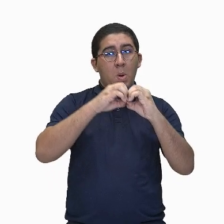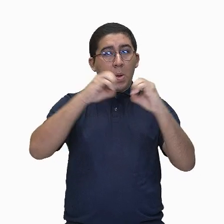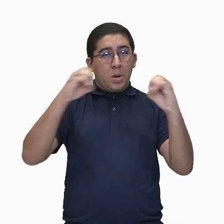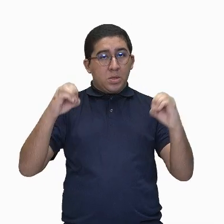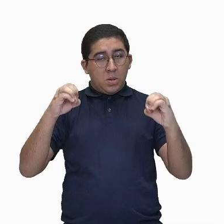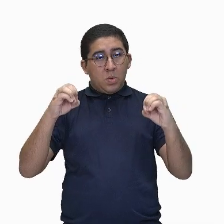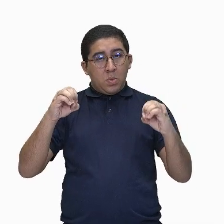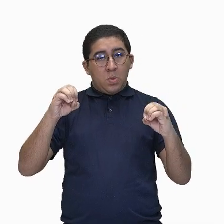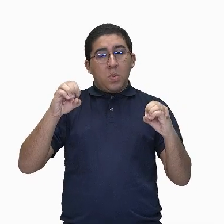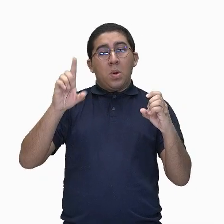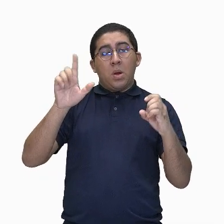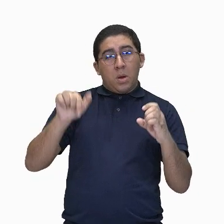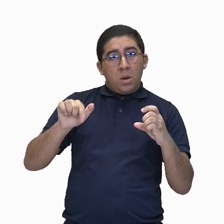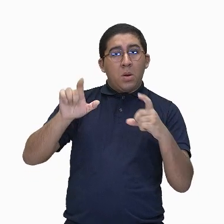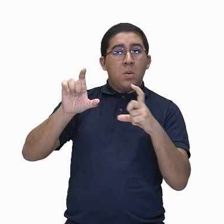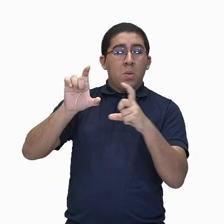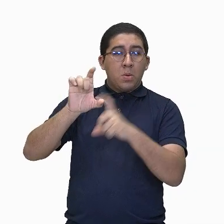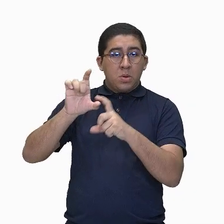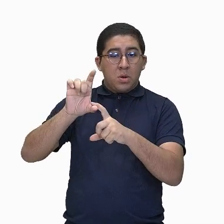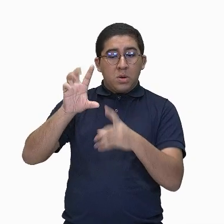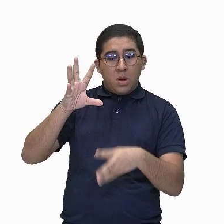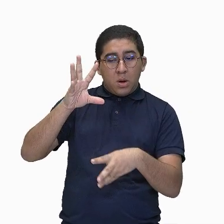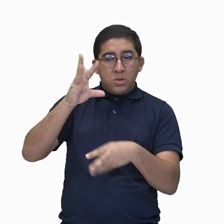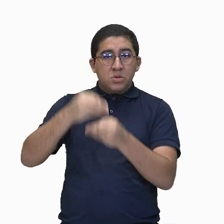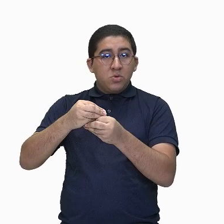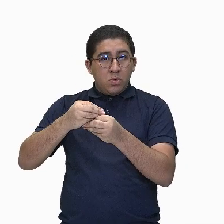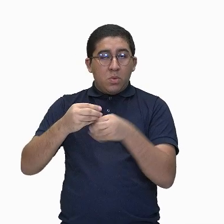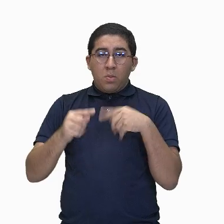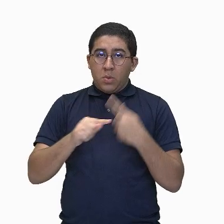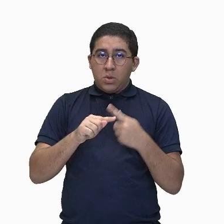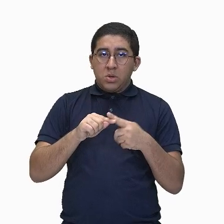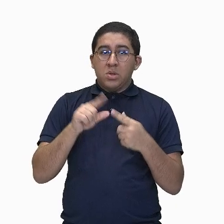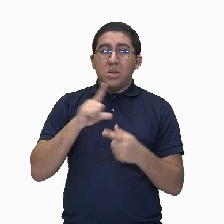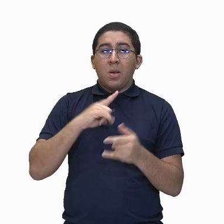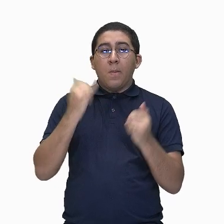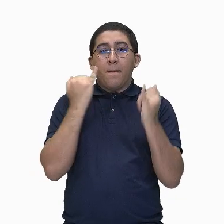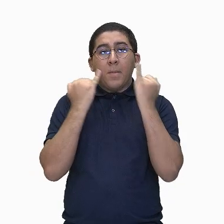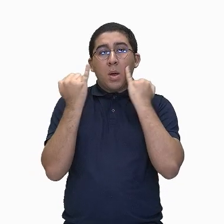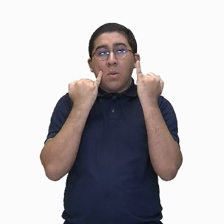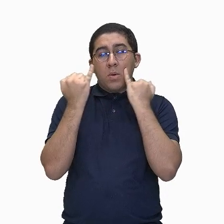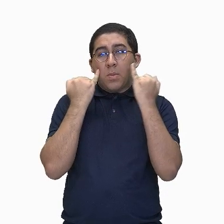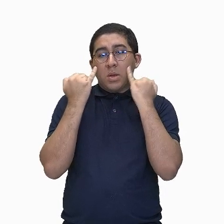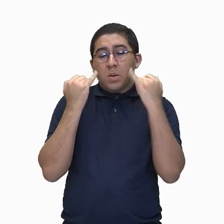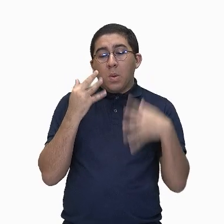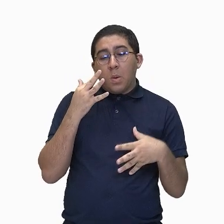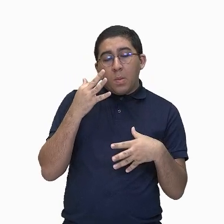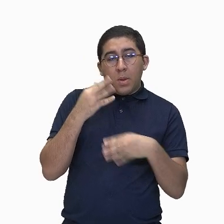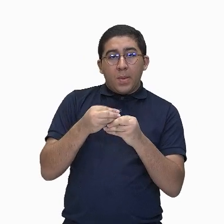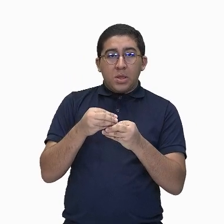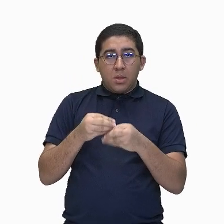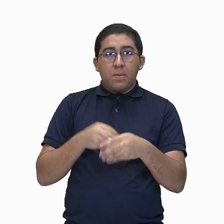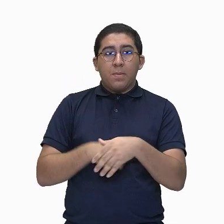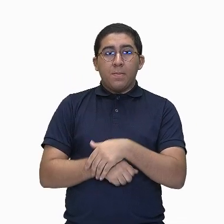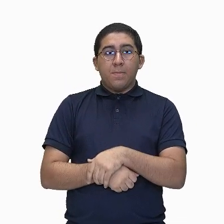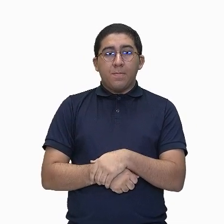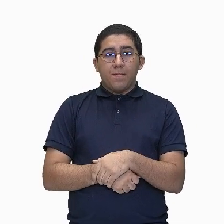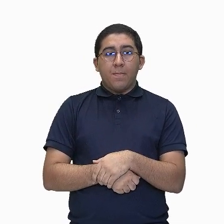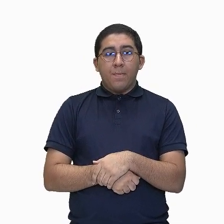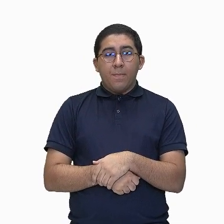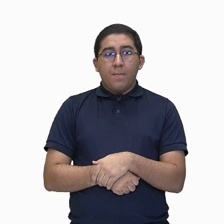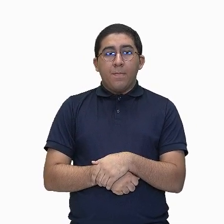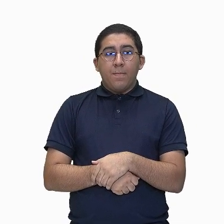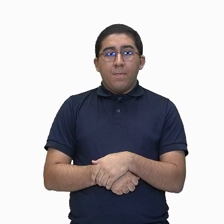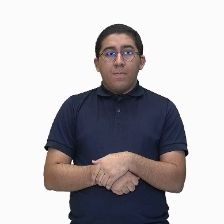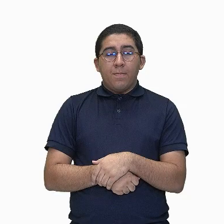aditiva, porque ela adiciona uma informação a mais no texto, na oração. Então, eu tenho um